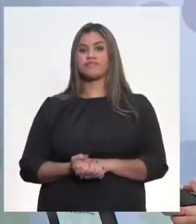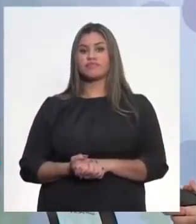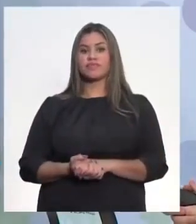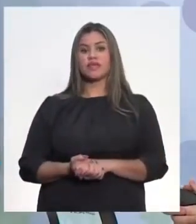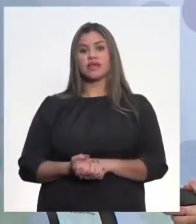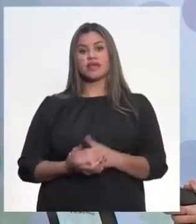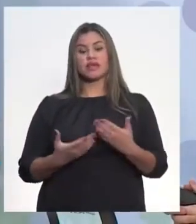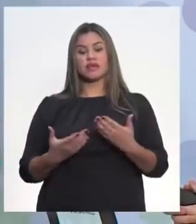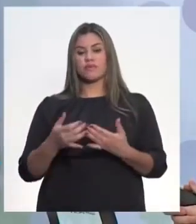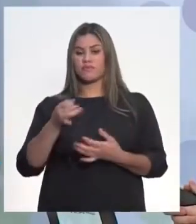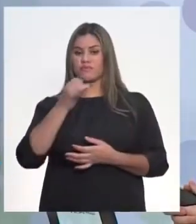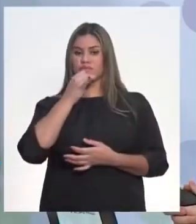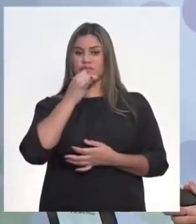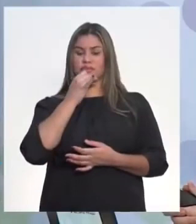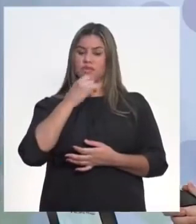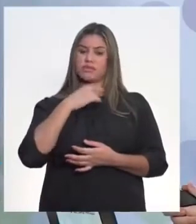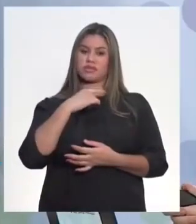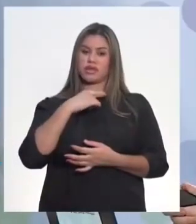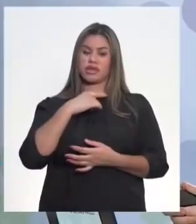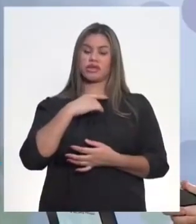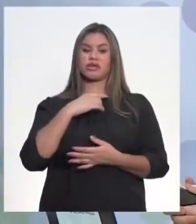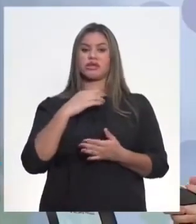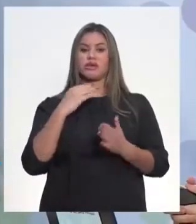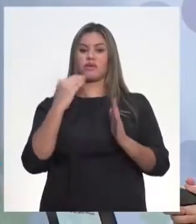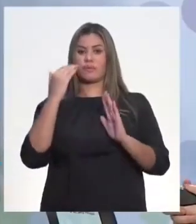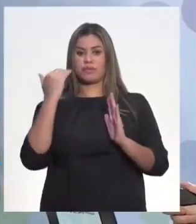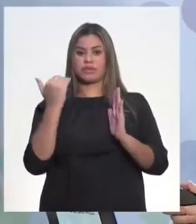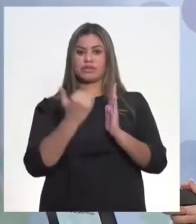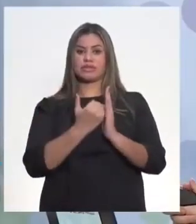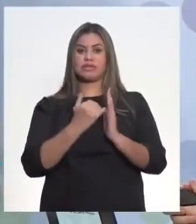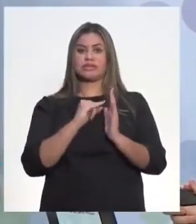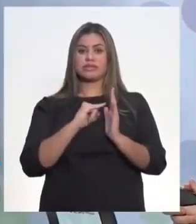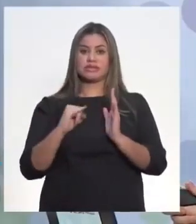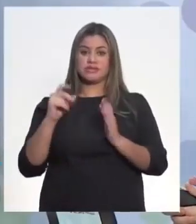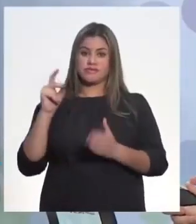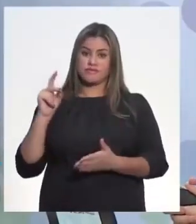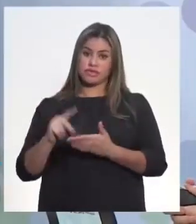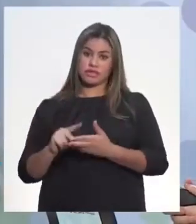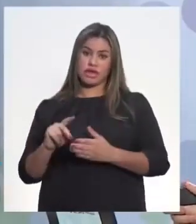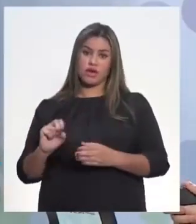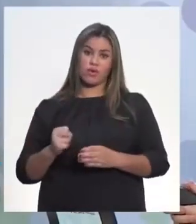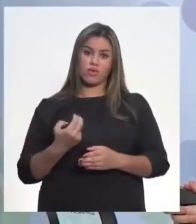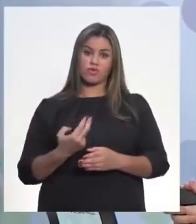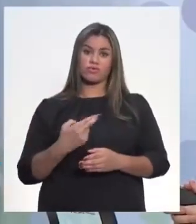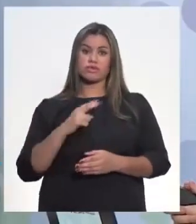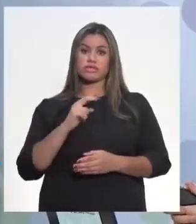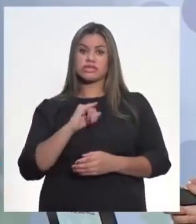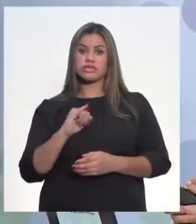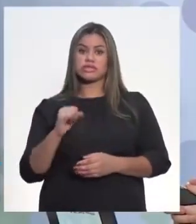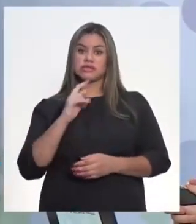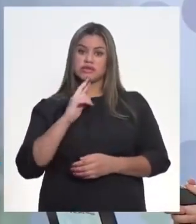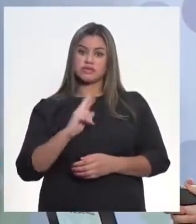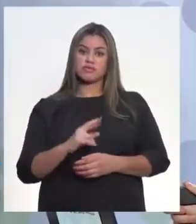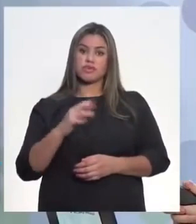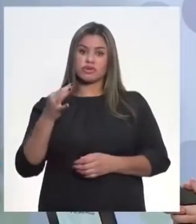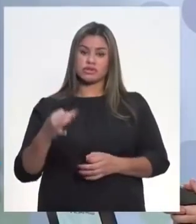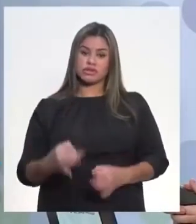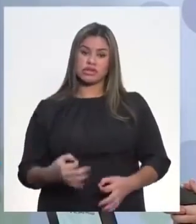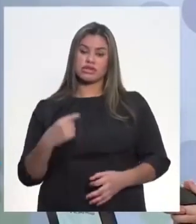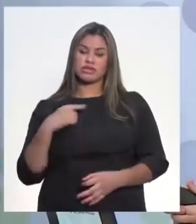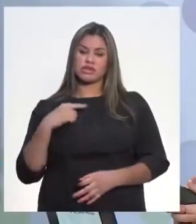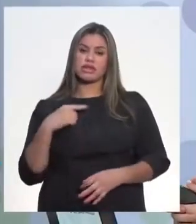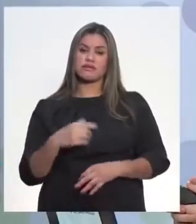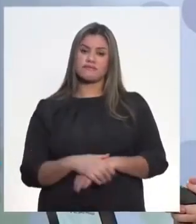que podem ser seguidos. O que a gente tem que olhar? Se o caminho é coerente e se ele vai chegar no resultado